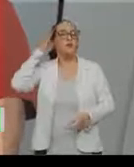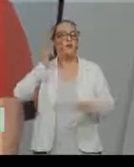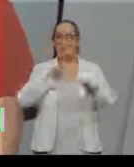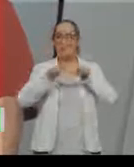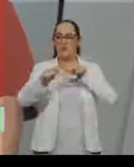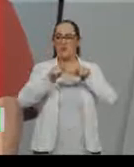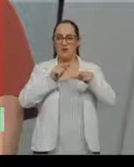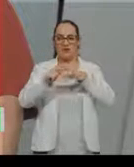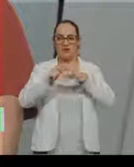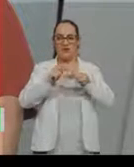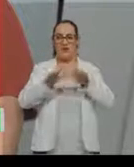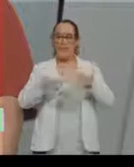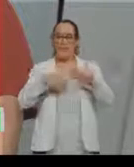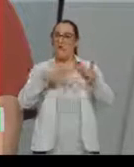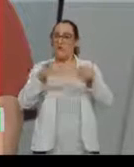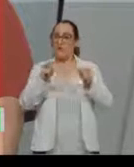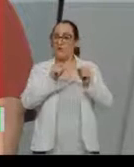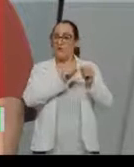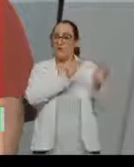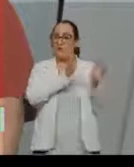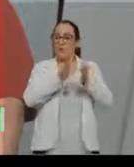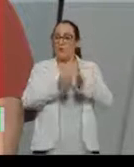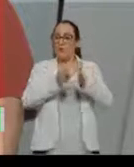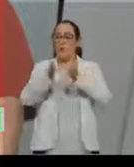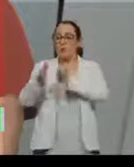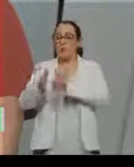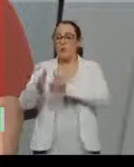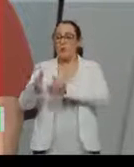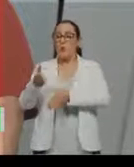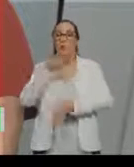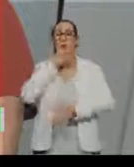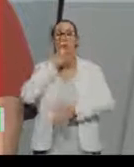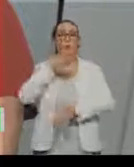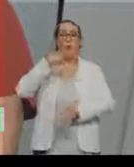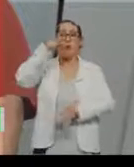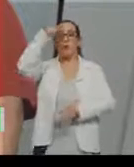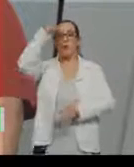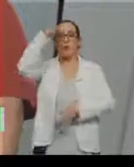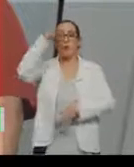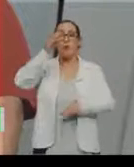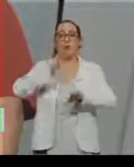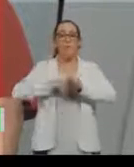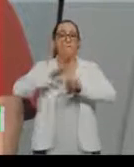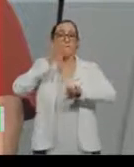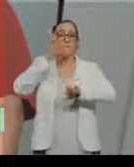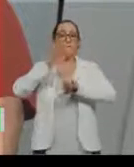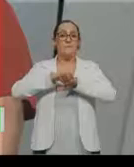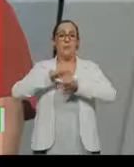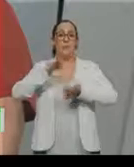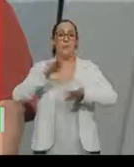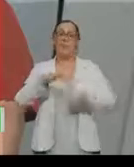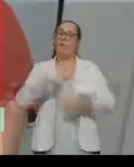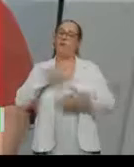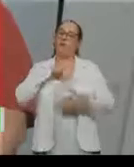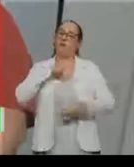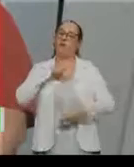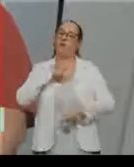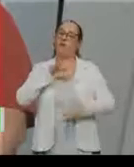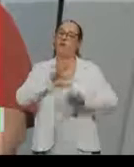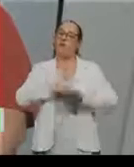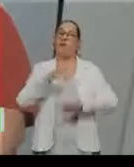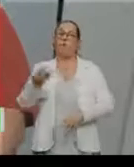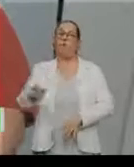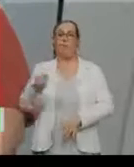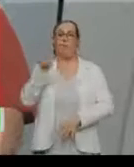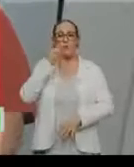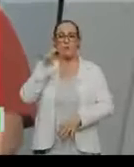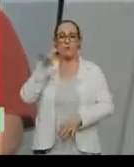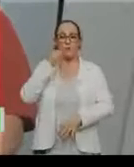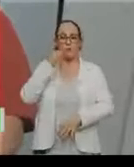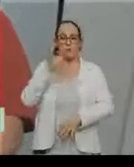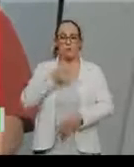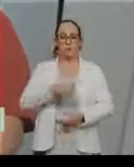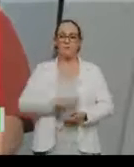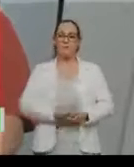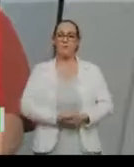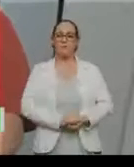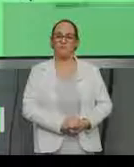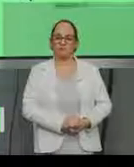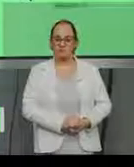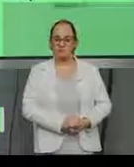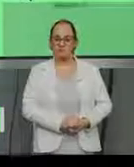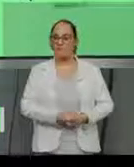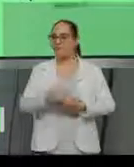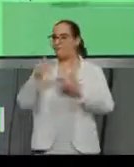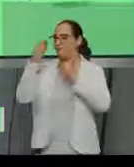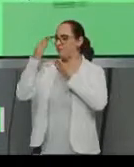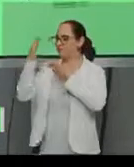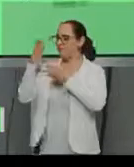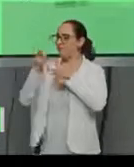mais e gerar mais lucros, mais dividendos aos colonos, aos bandeirantes que os aprisionarem. Ok,